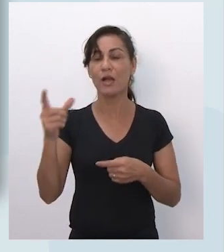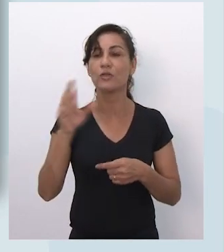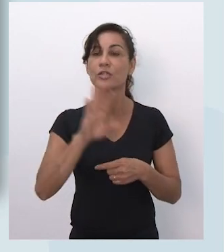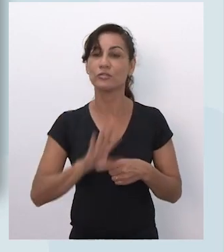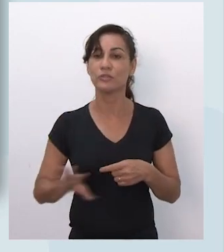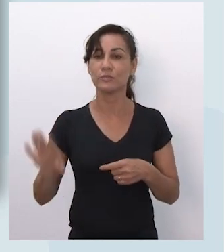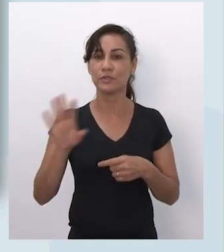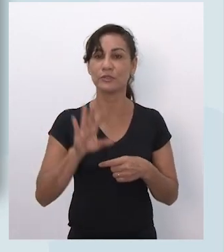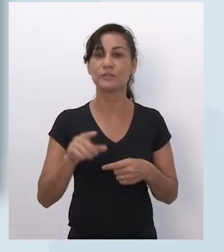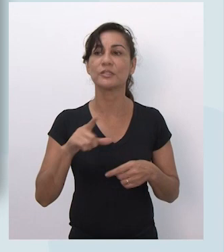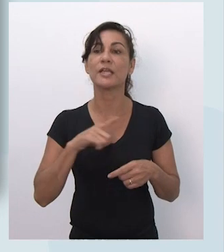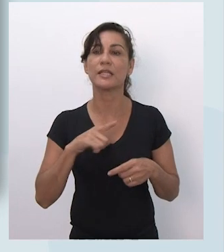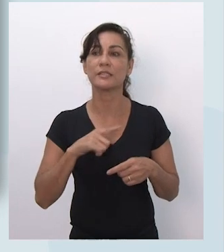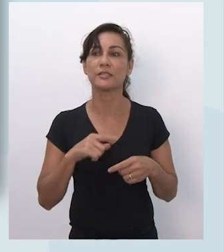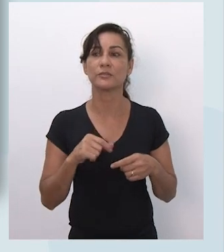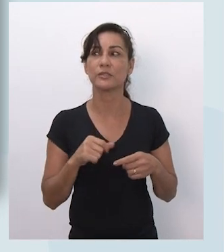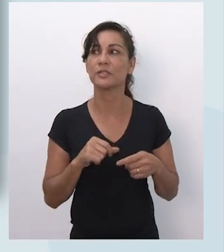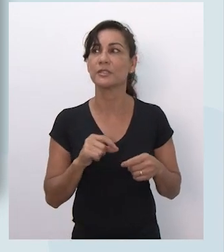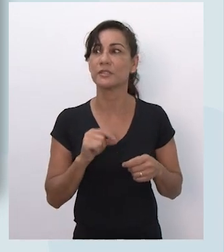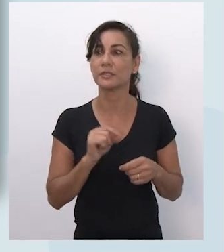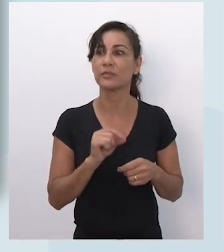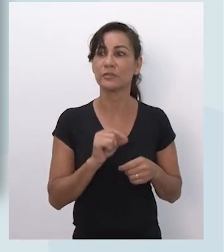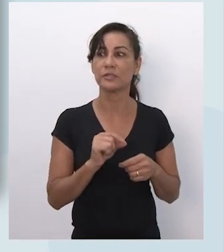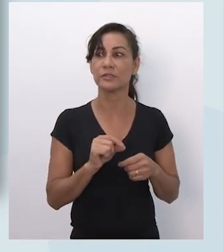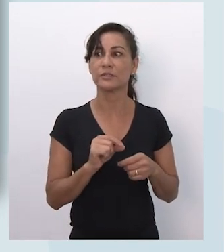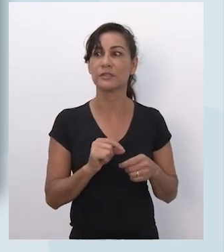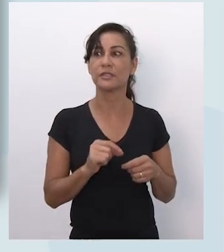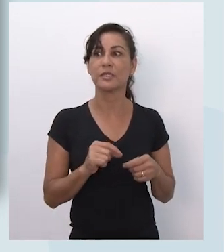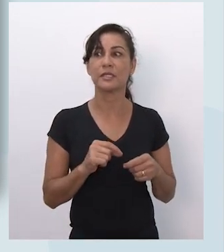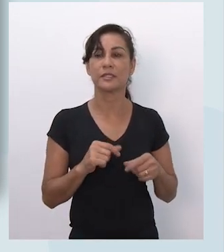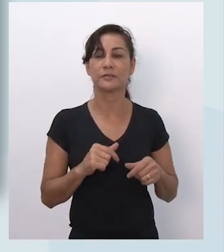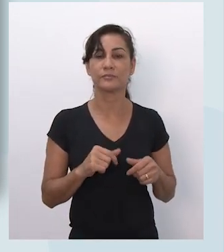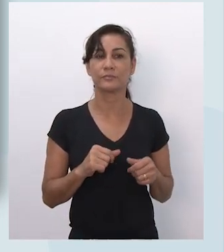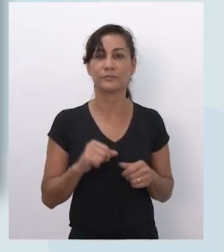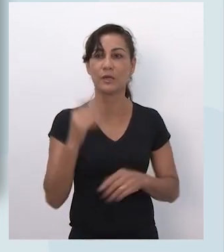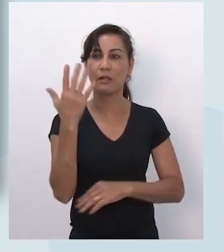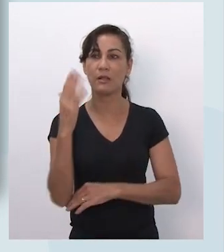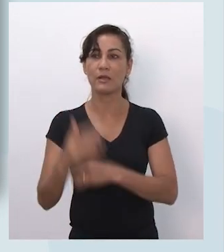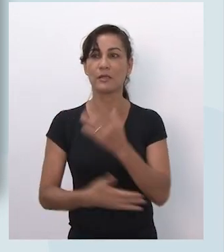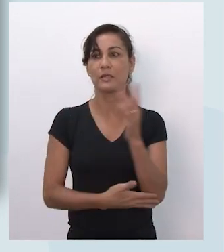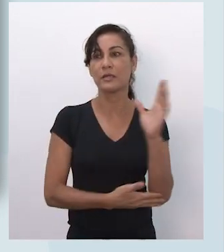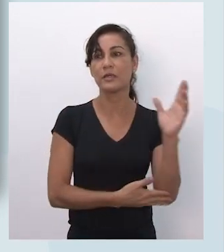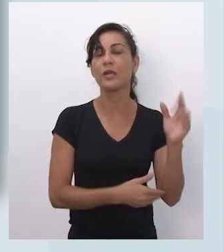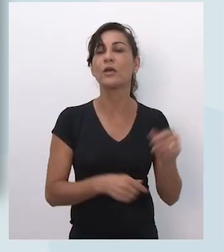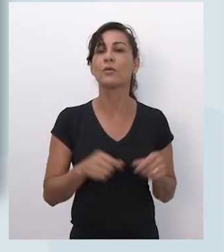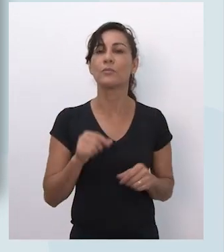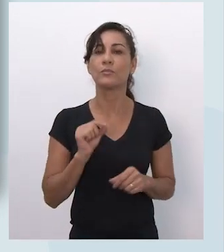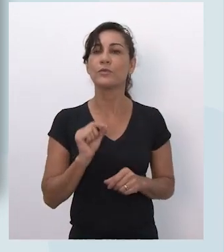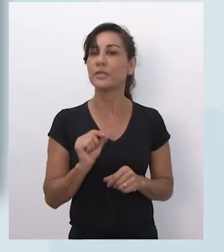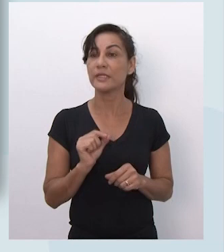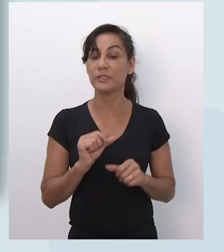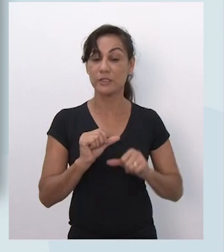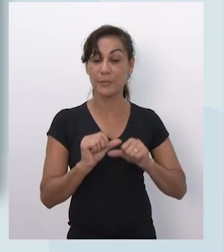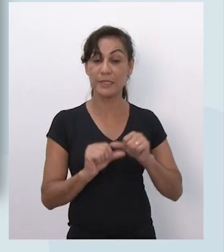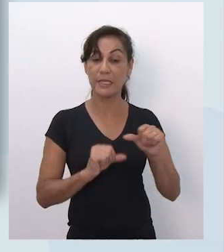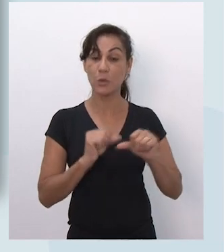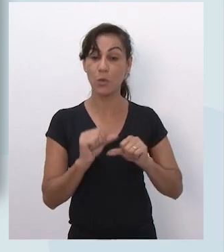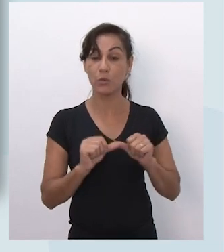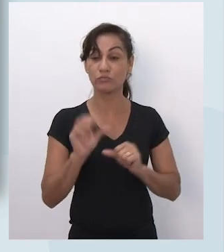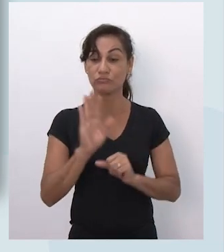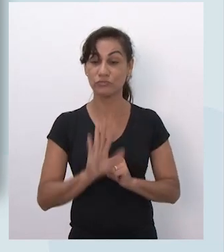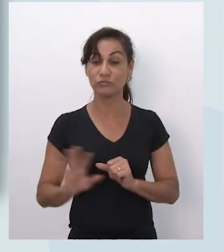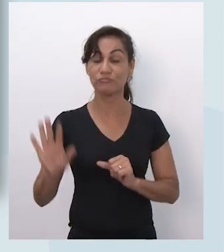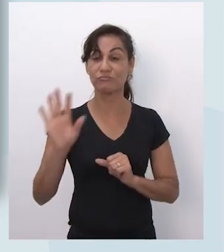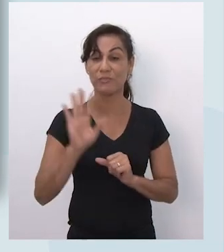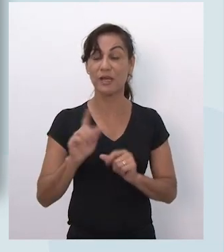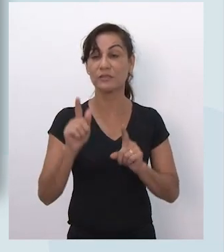se estabelecem, ou seja, é a relação aí entre a sociedade e a natureza, né? Esse é o foco. Porém, a gente também tem uma outra definição de espaço